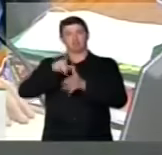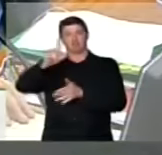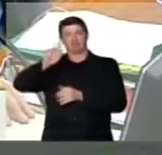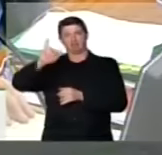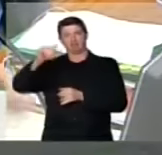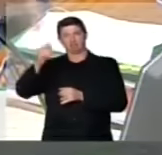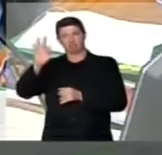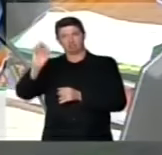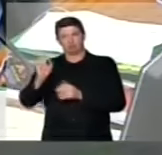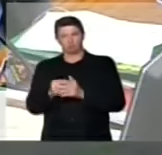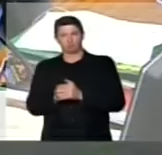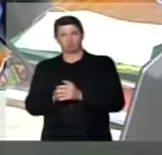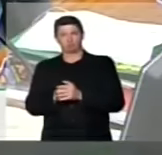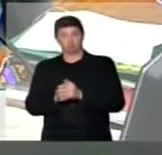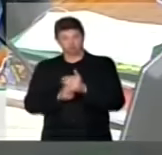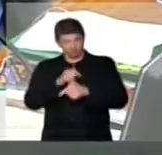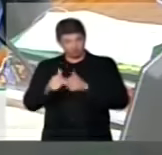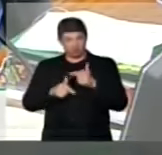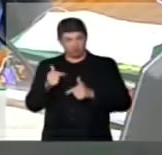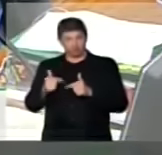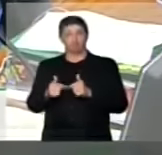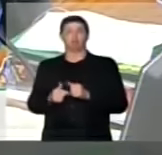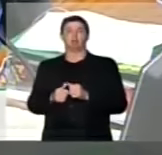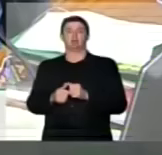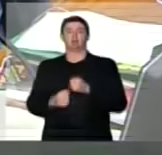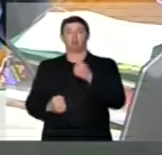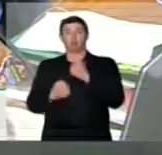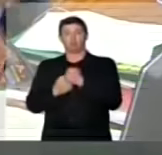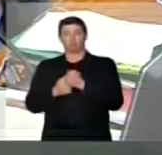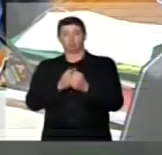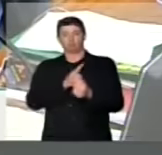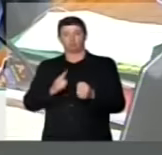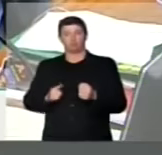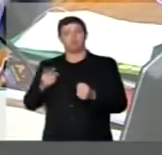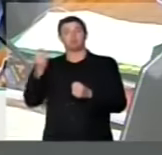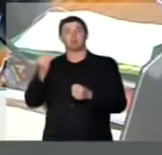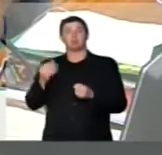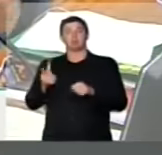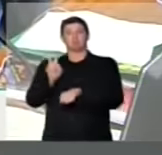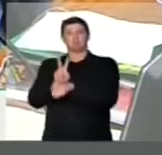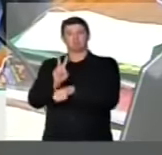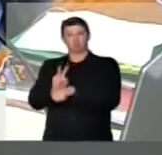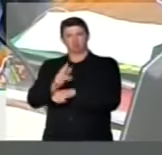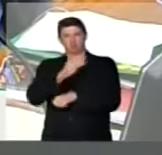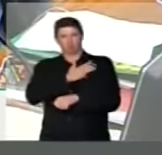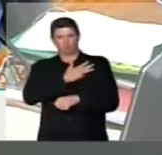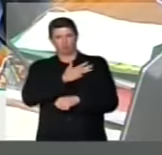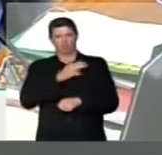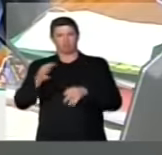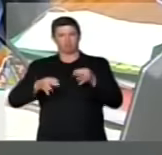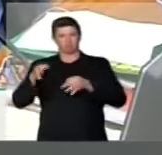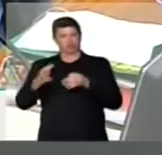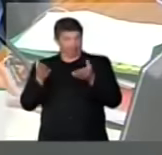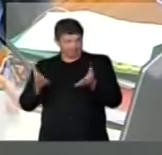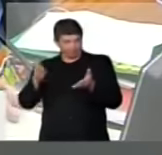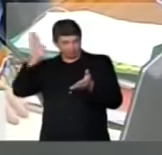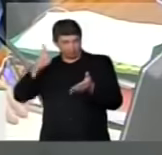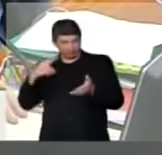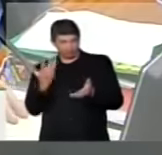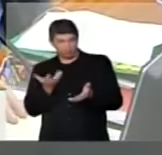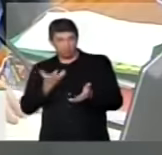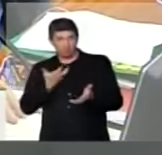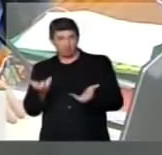Jato, que atua com o aparato do Estado para proteger Lula da justiça? É esse o Brasil que